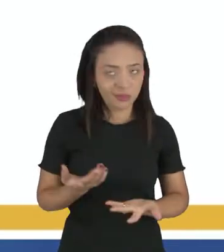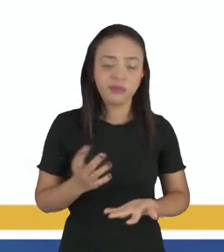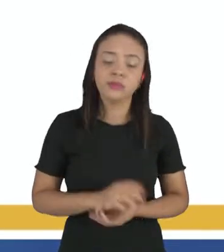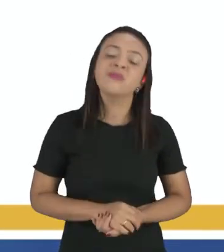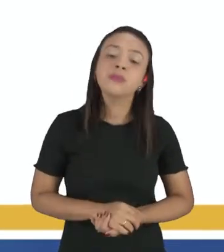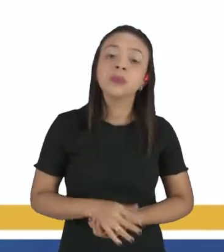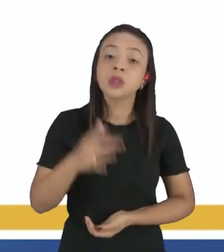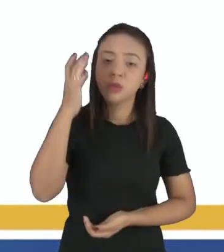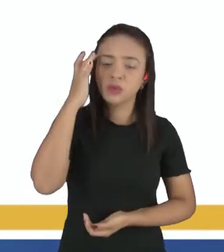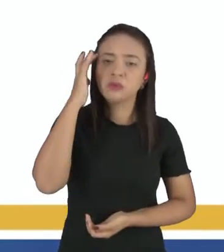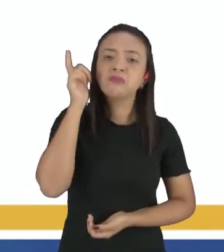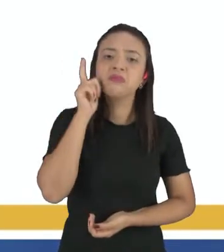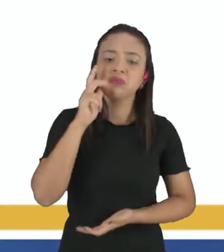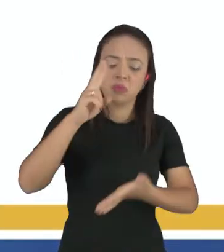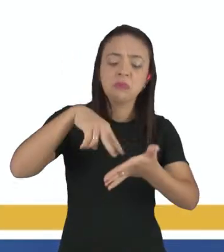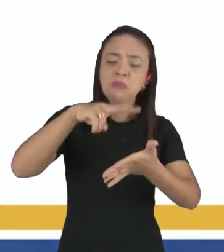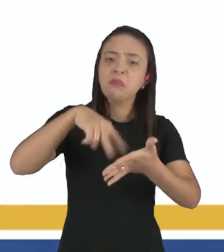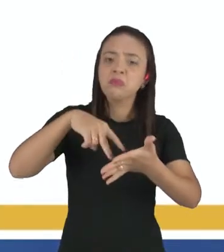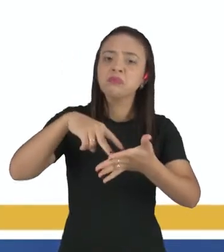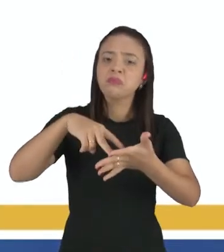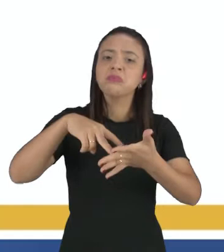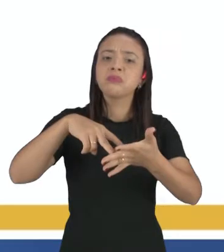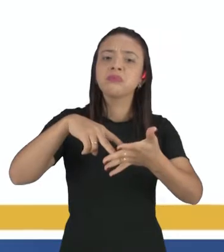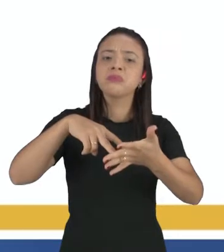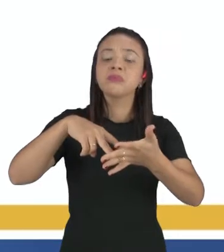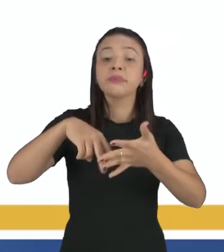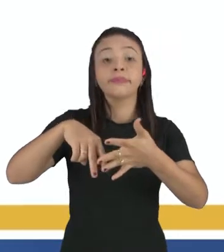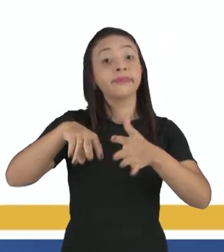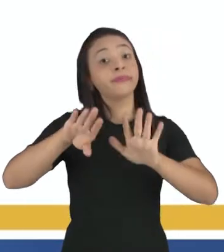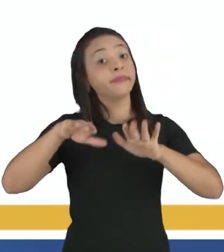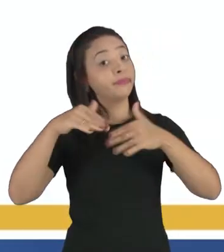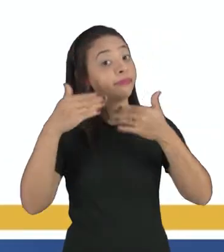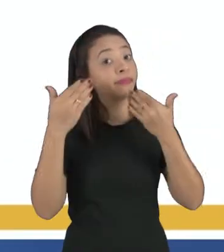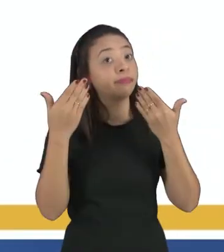Certamente você conseguiu ler, não é? Então,